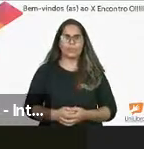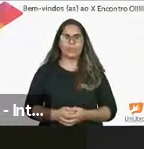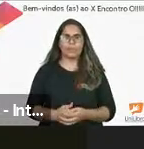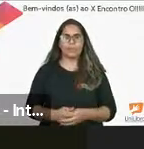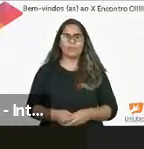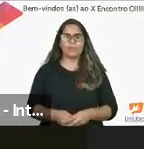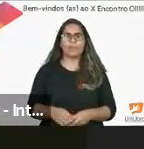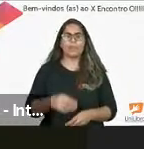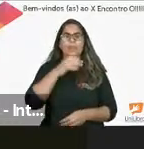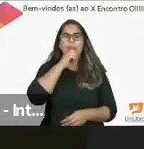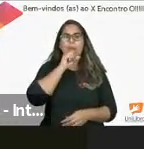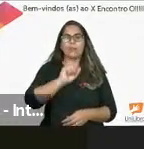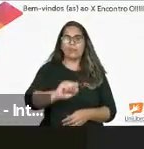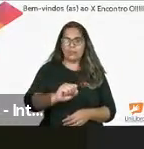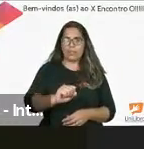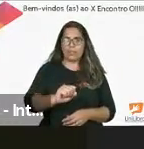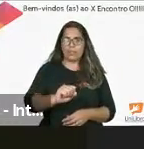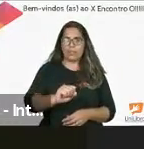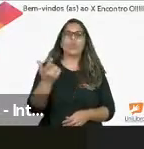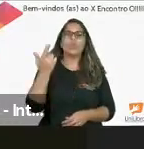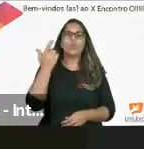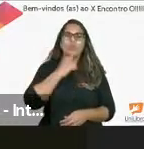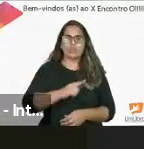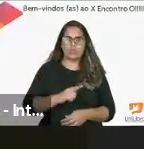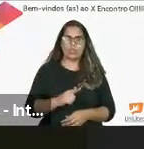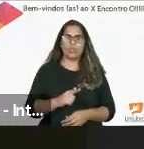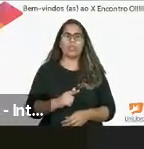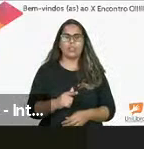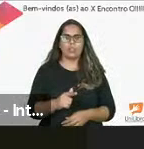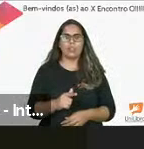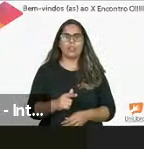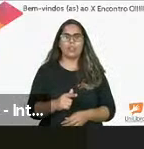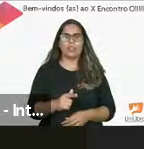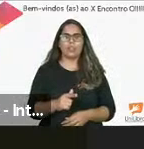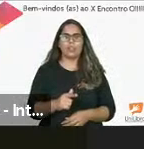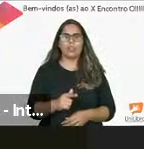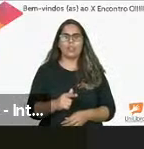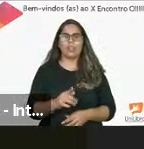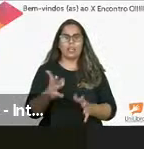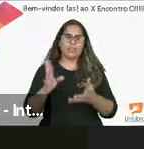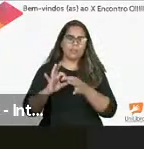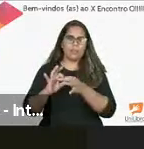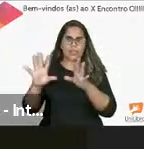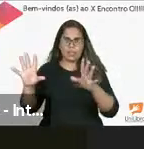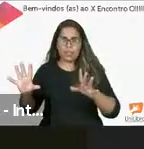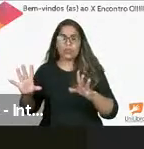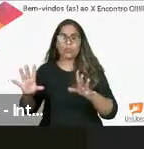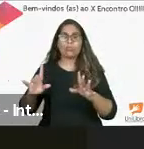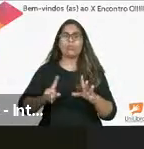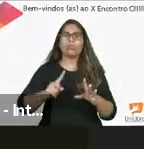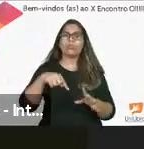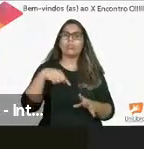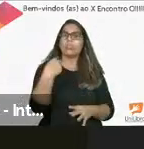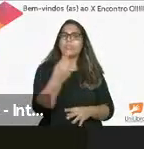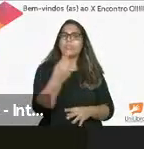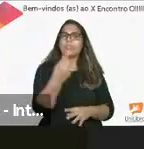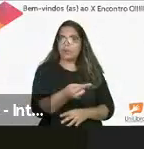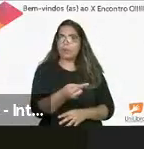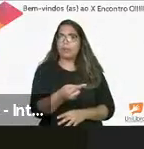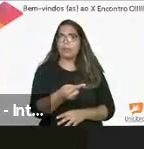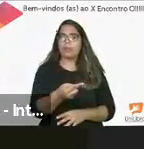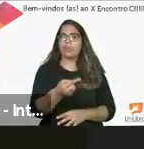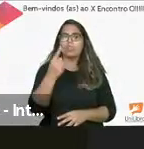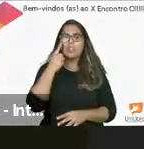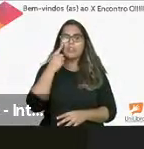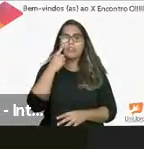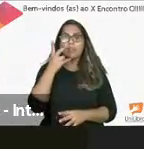Paulo Freire consegue, é libertado e depois ele vê um anúncio que eles iam